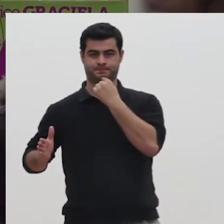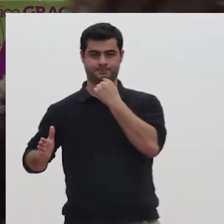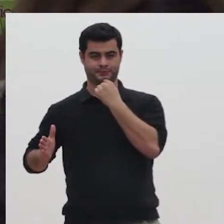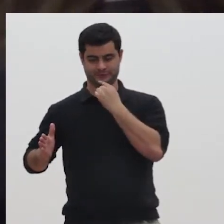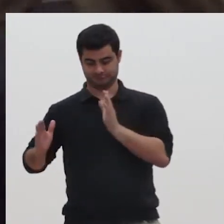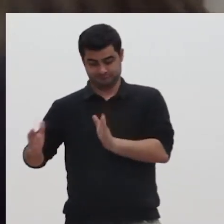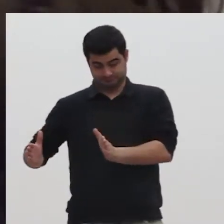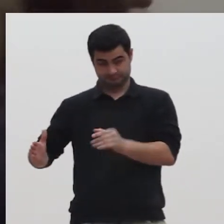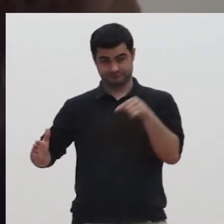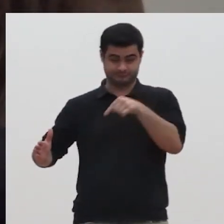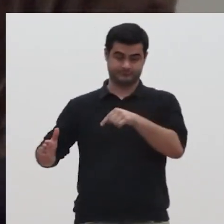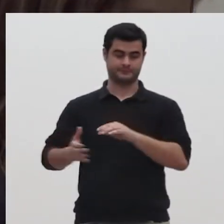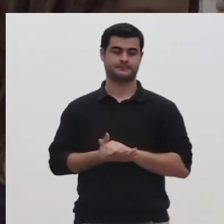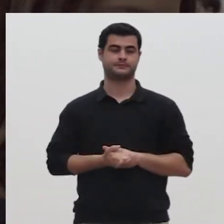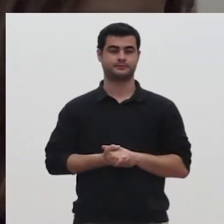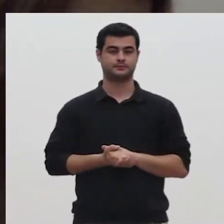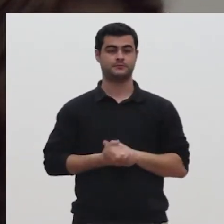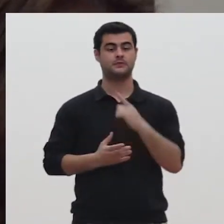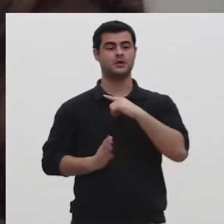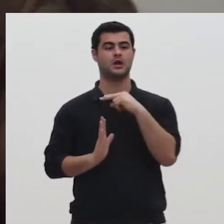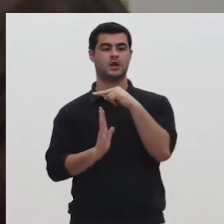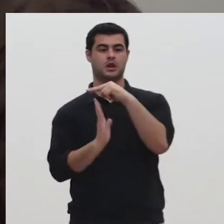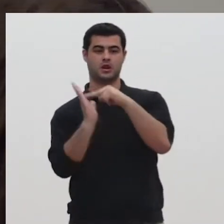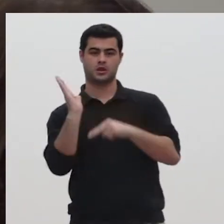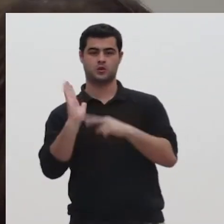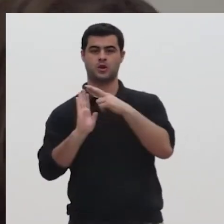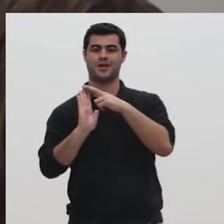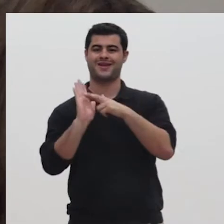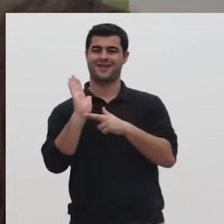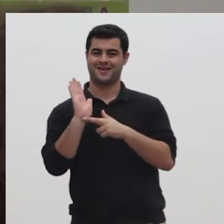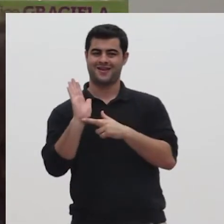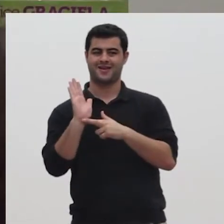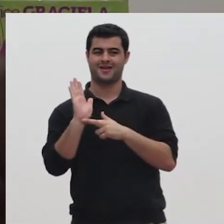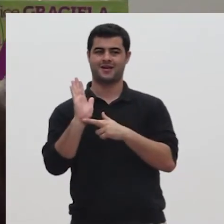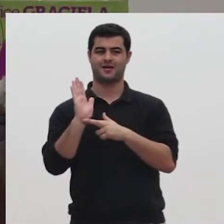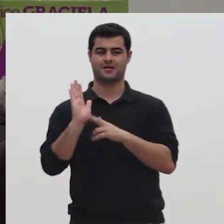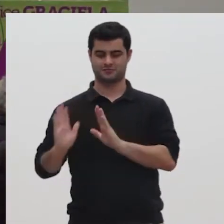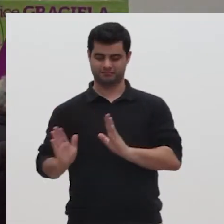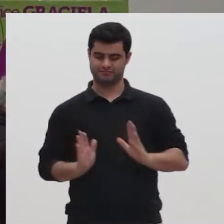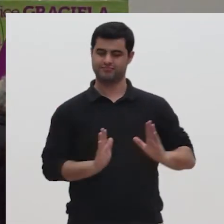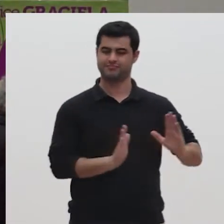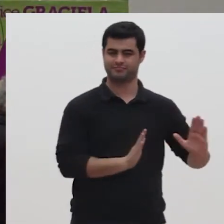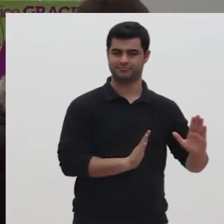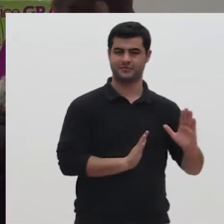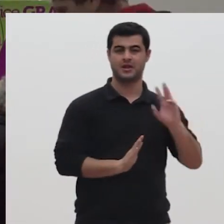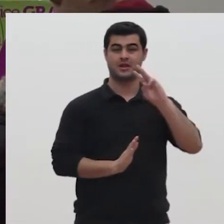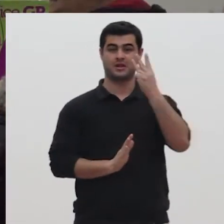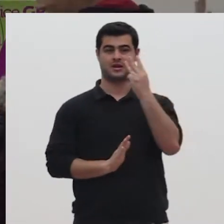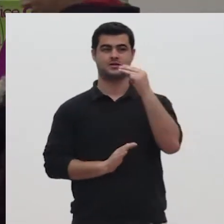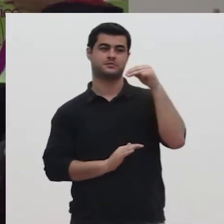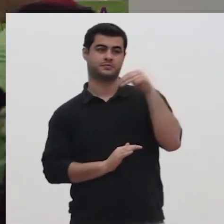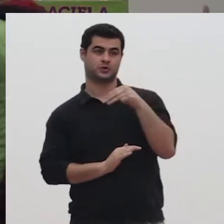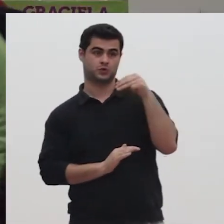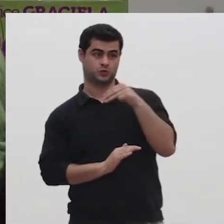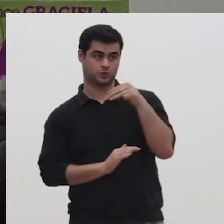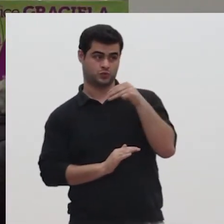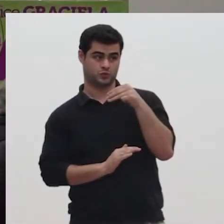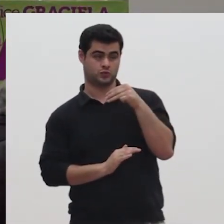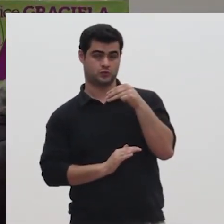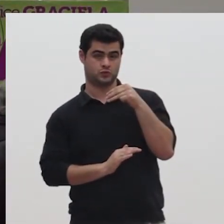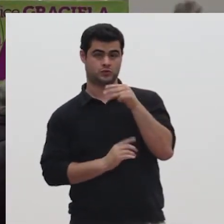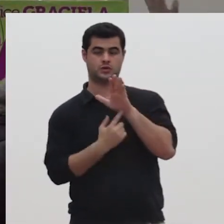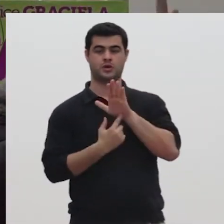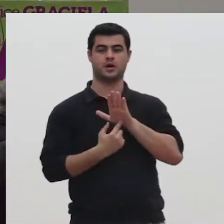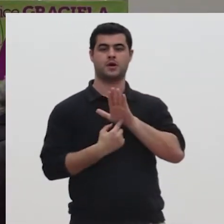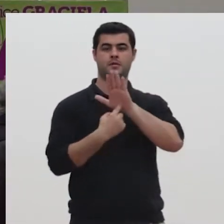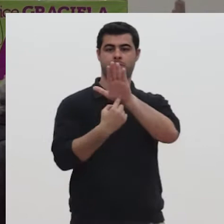forma: a leitura das regras do debate e demais considerações, 3 minutos. A